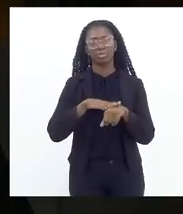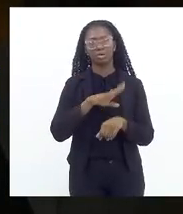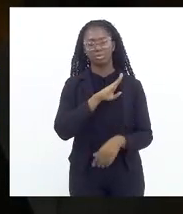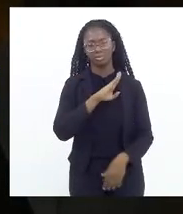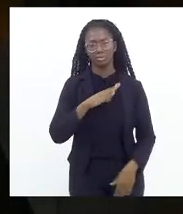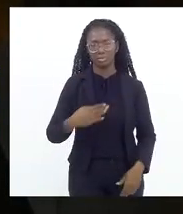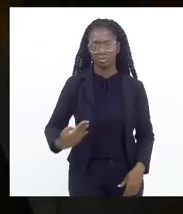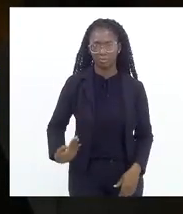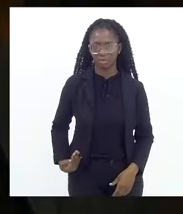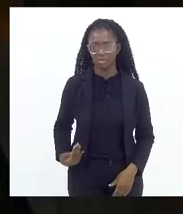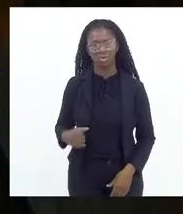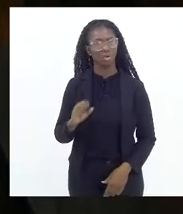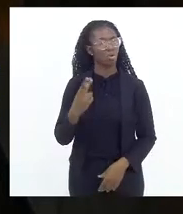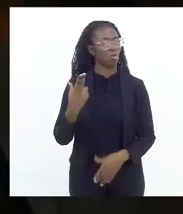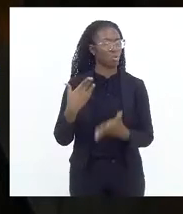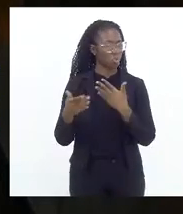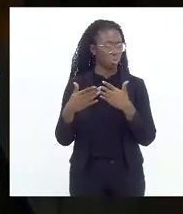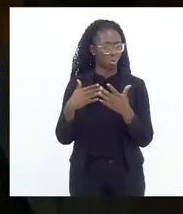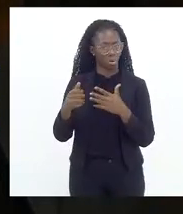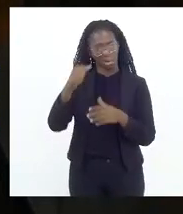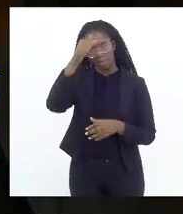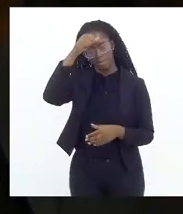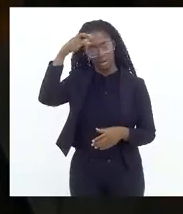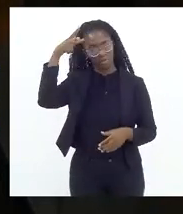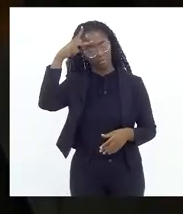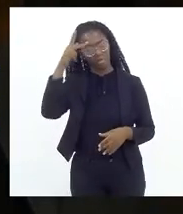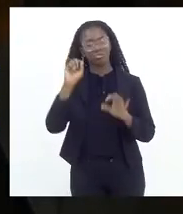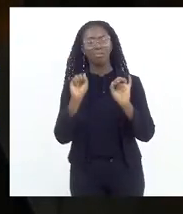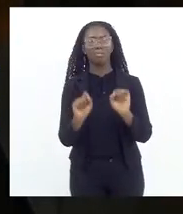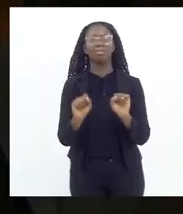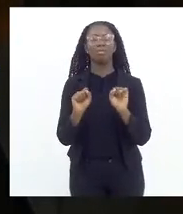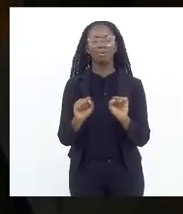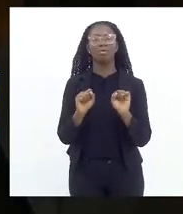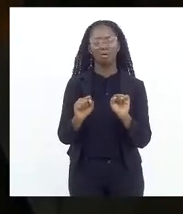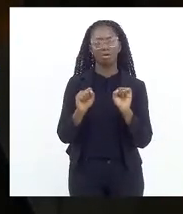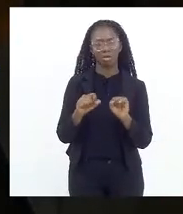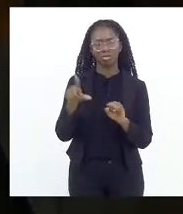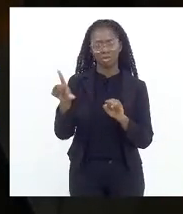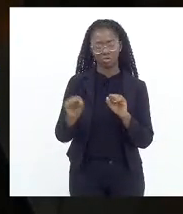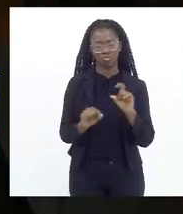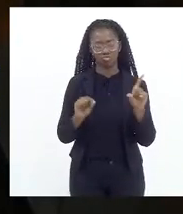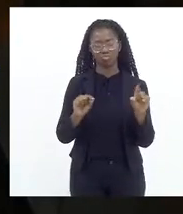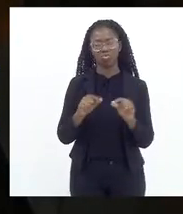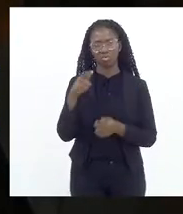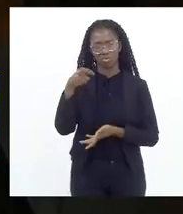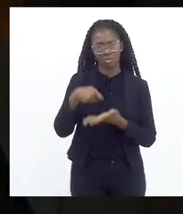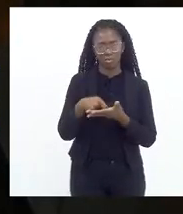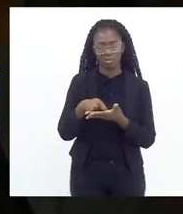governador ou qualquer prefeito possa, por uma decisão